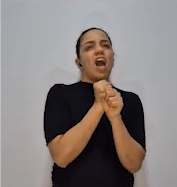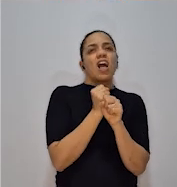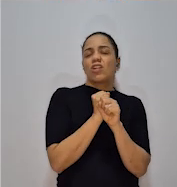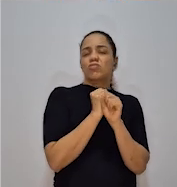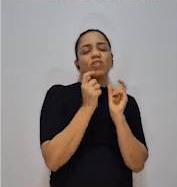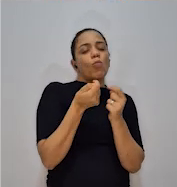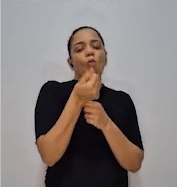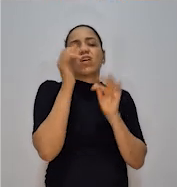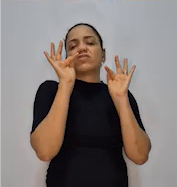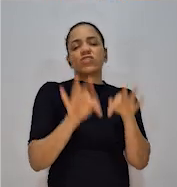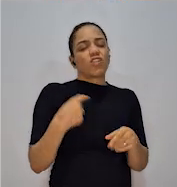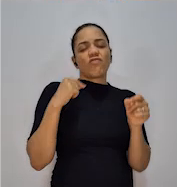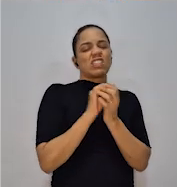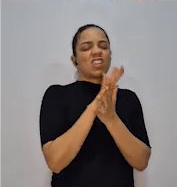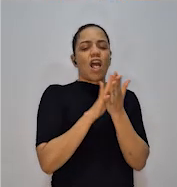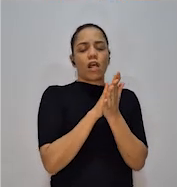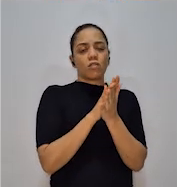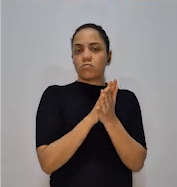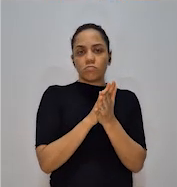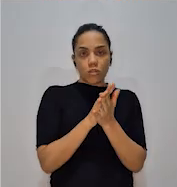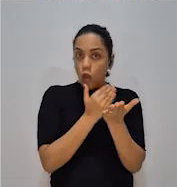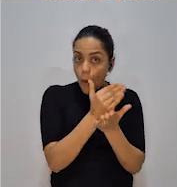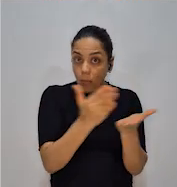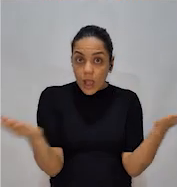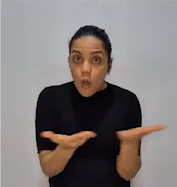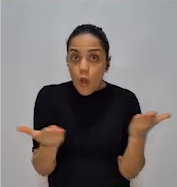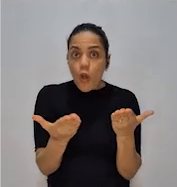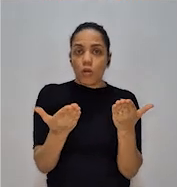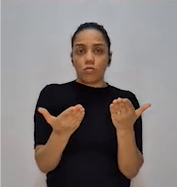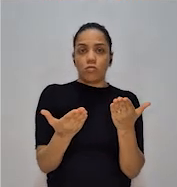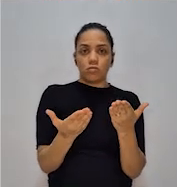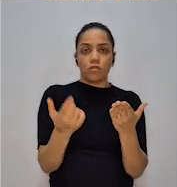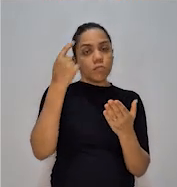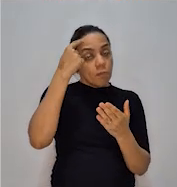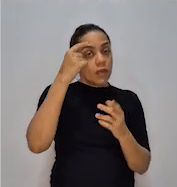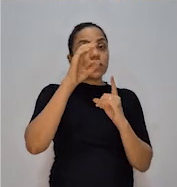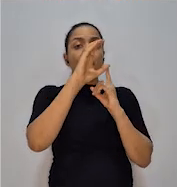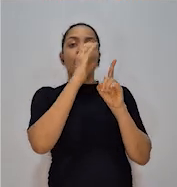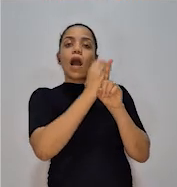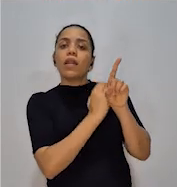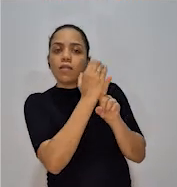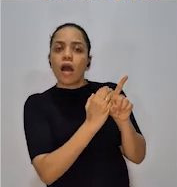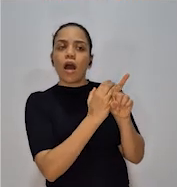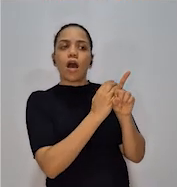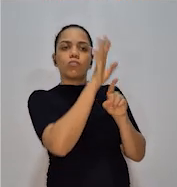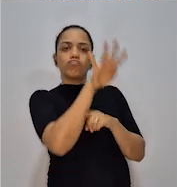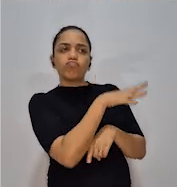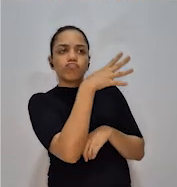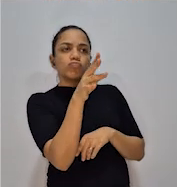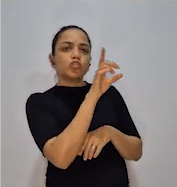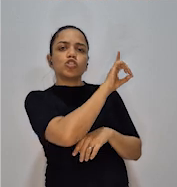ano, alguma ação de conscientização, de sensibilização, fazer um calendário da diversidade, trazer à